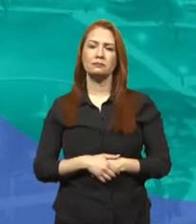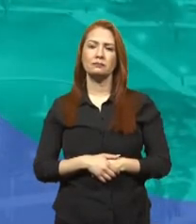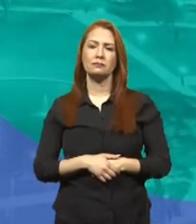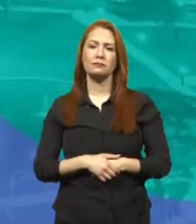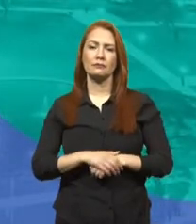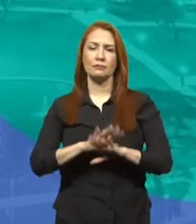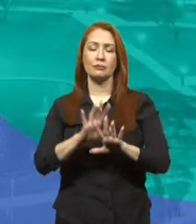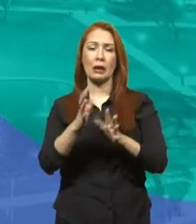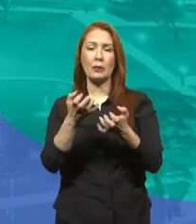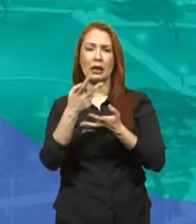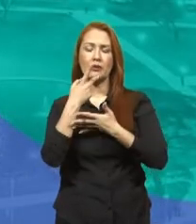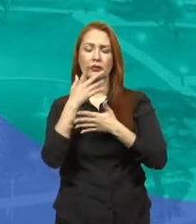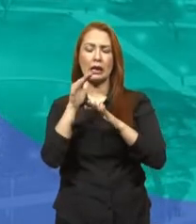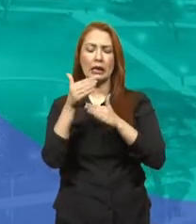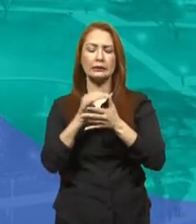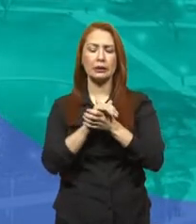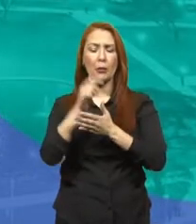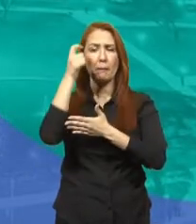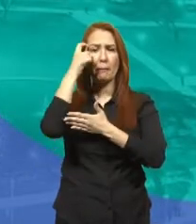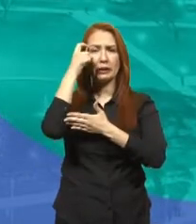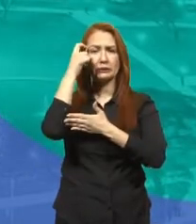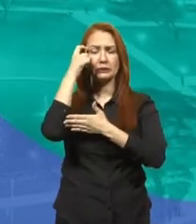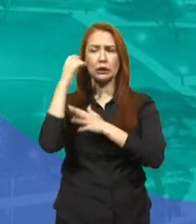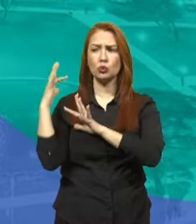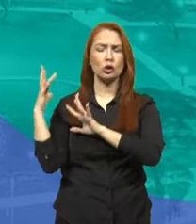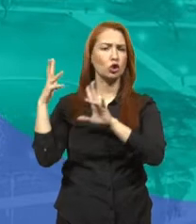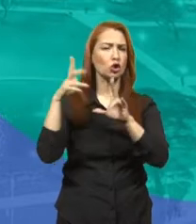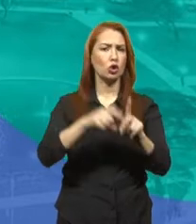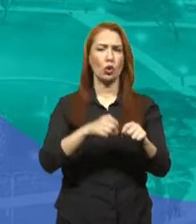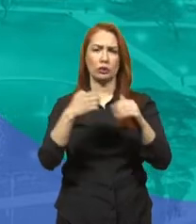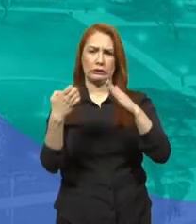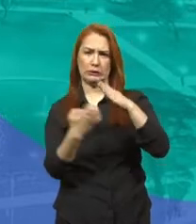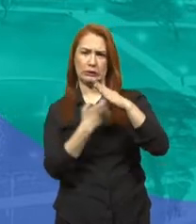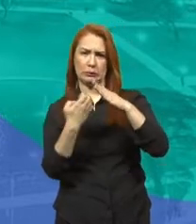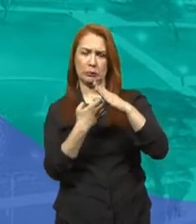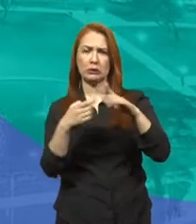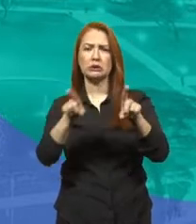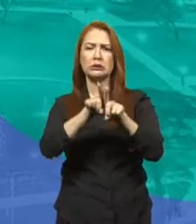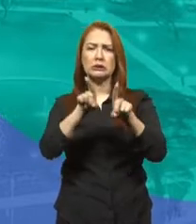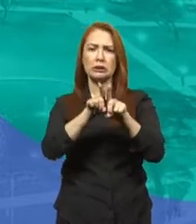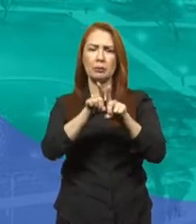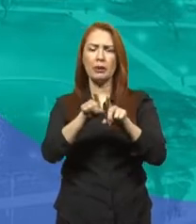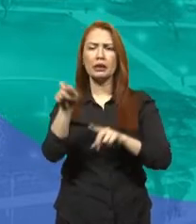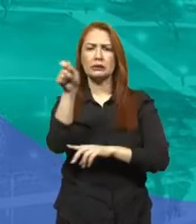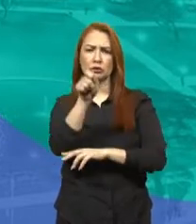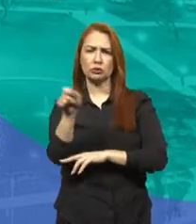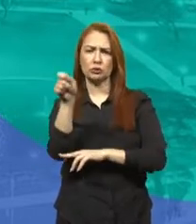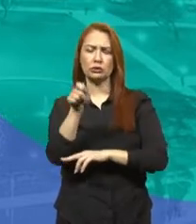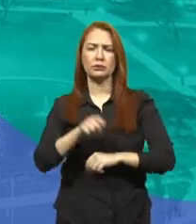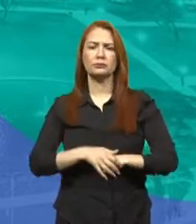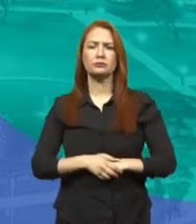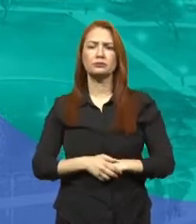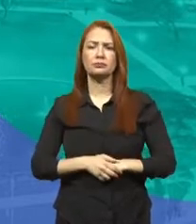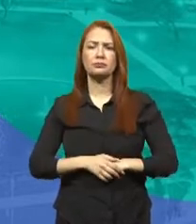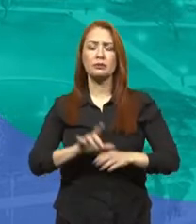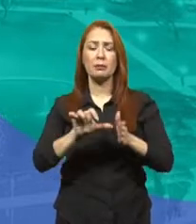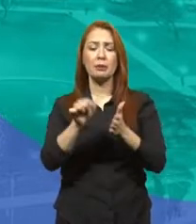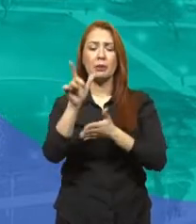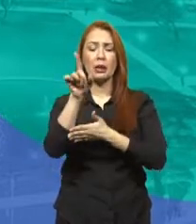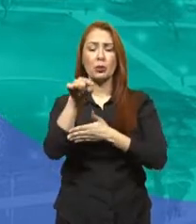nossa cooperativa, mas em todas as cooperativas e associações. Primeiro de tudo, é a